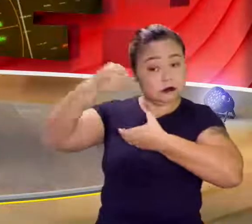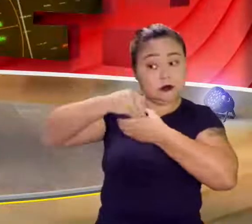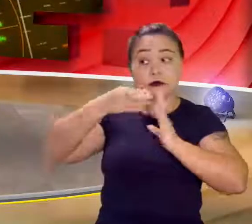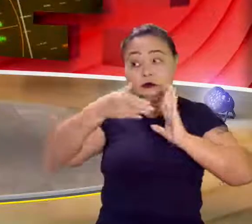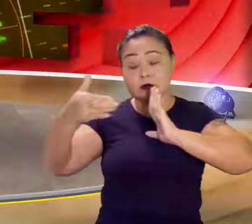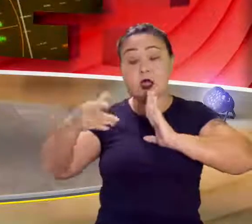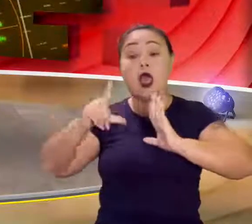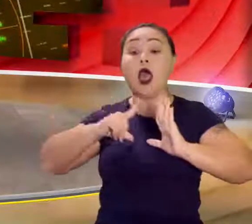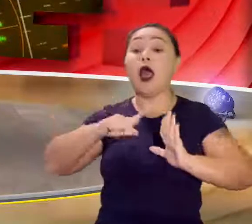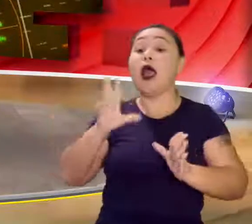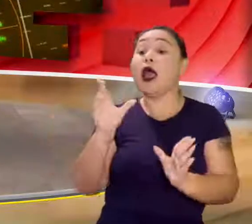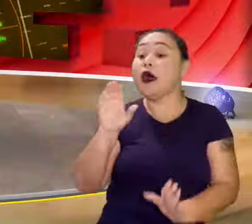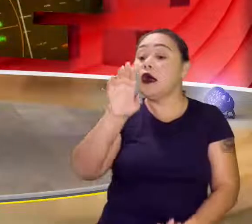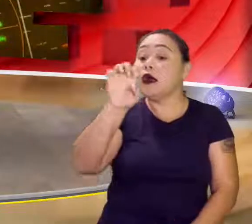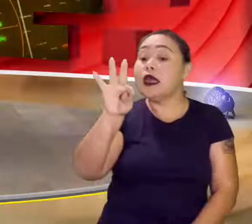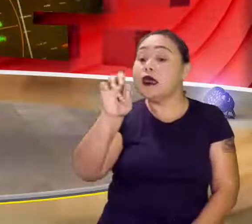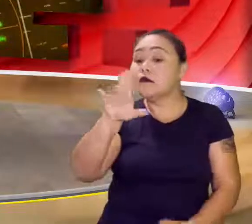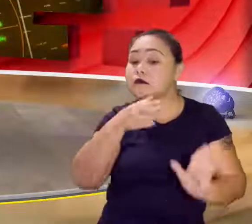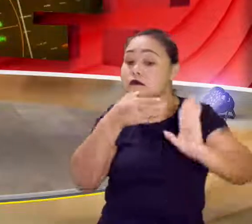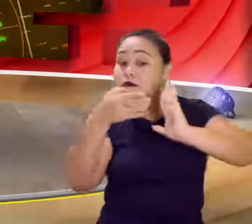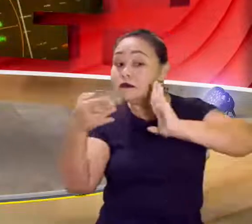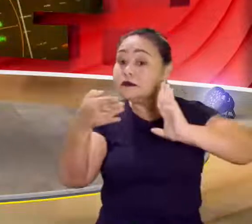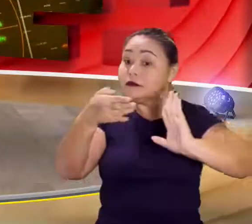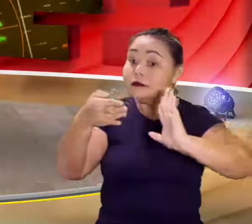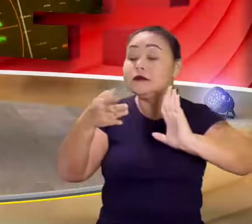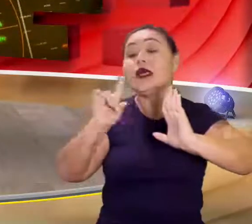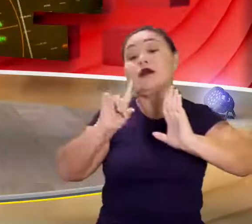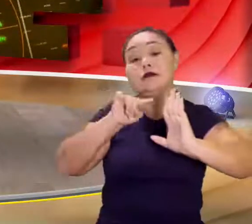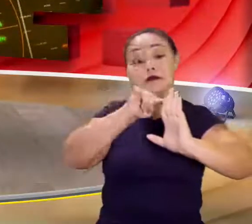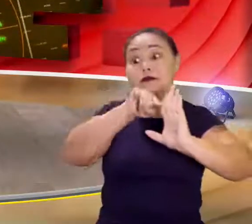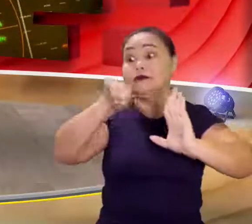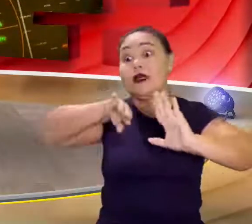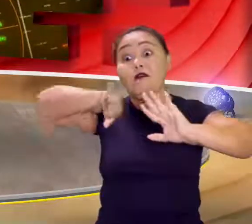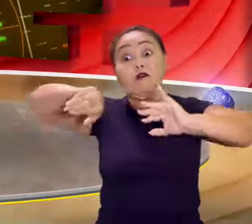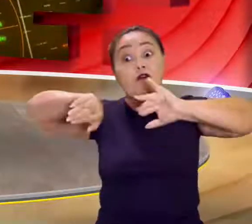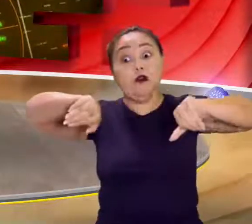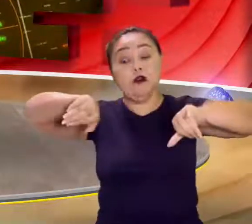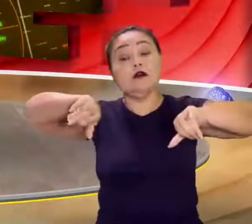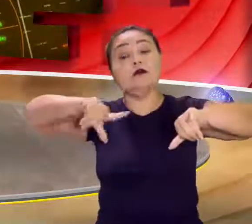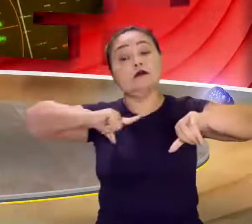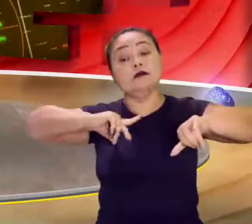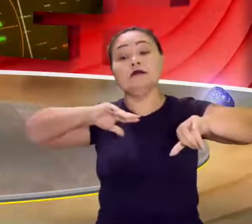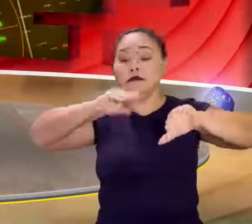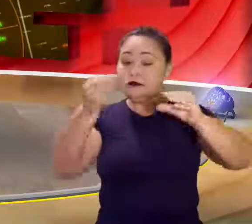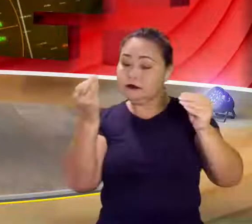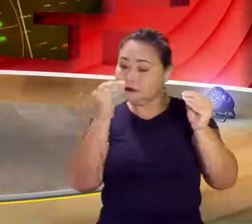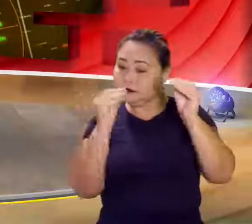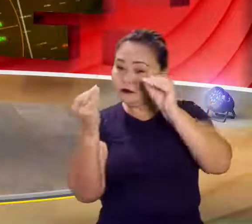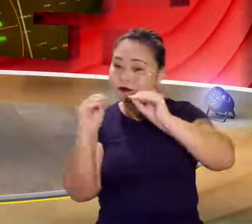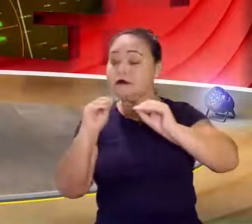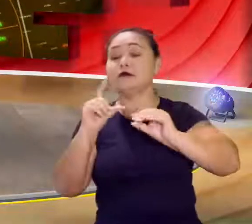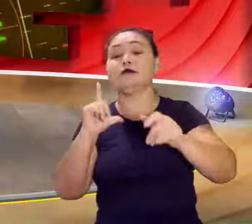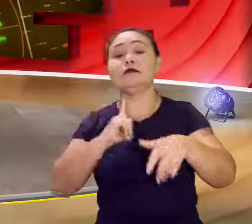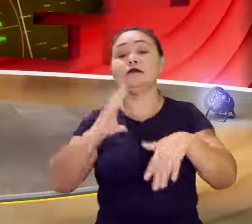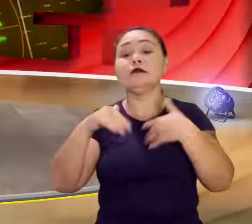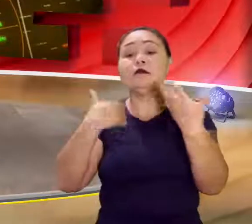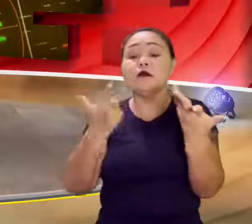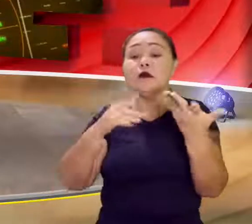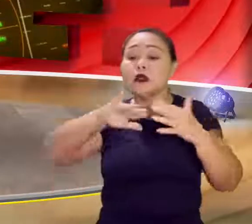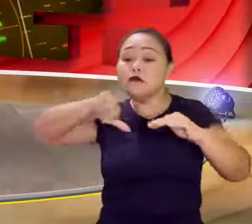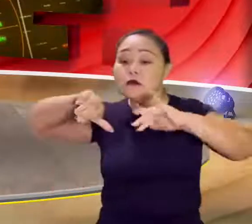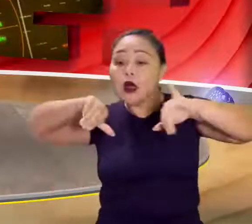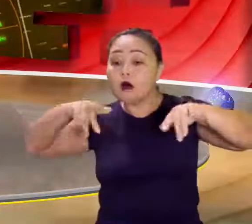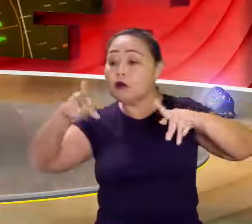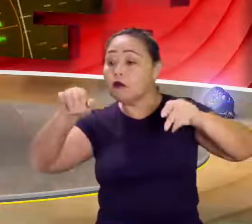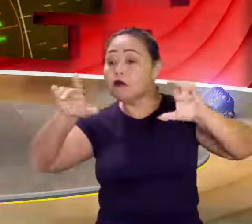polos. Agora, se falar entre, aí os polos estão isolados, porque está querendo só aqueles entre ali. E se os polos estão isolados, não